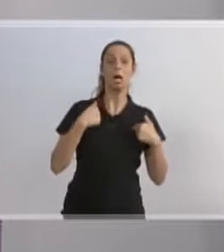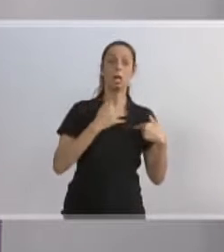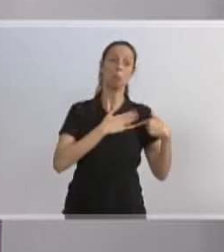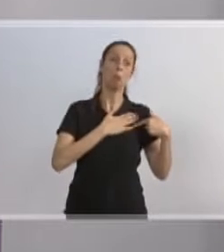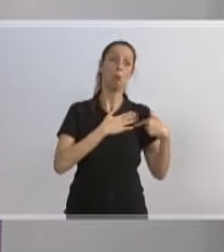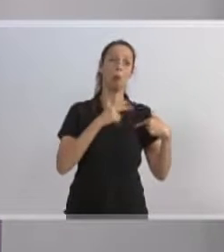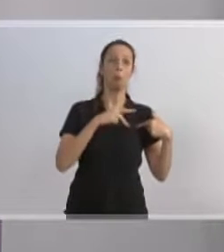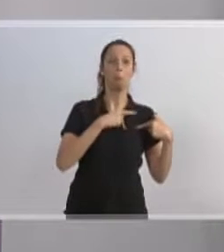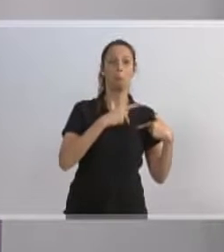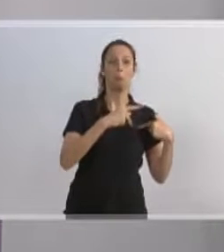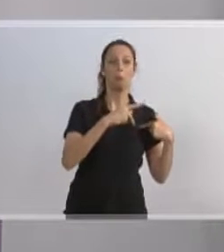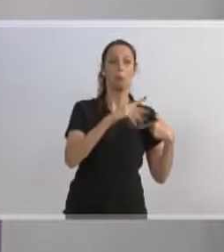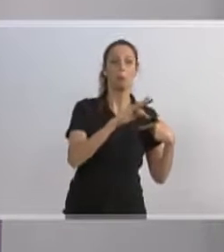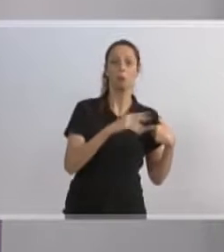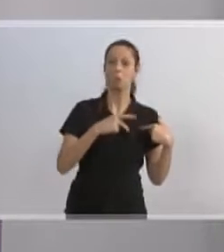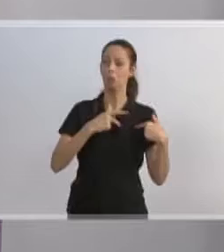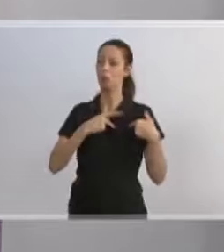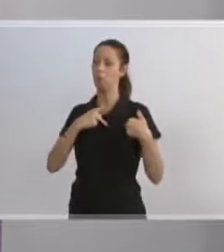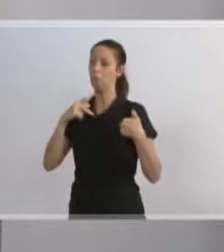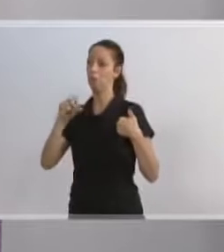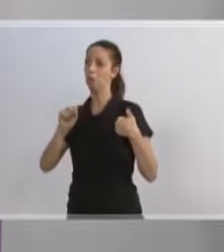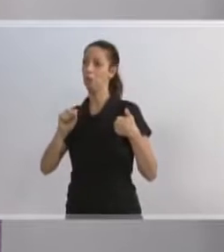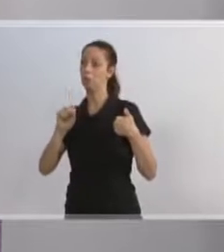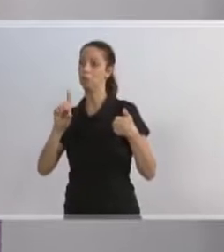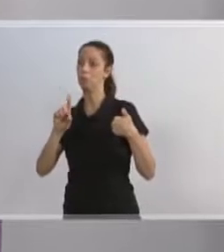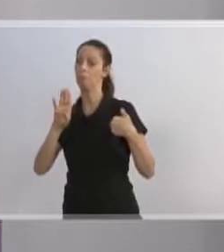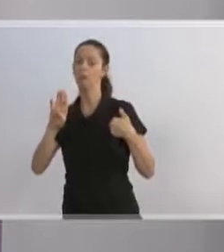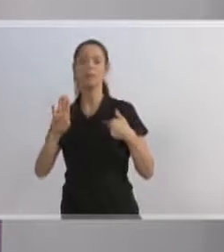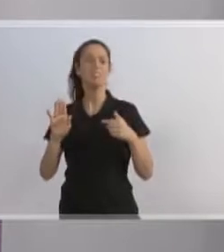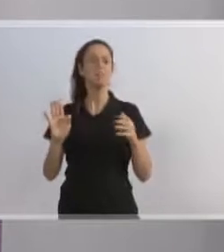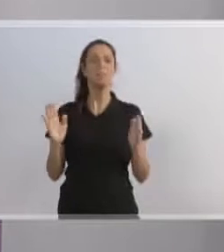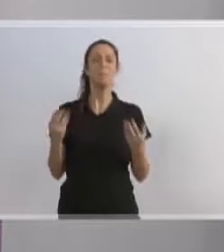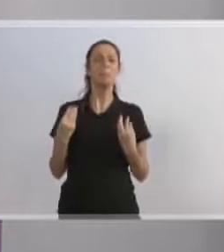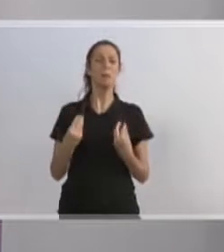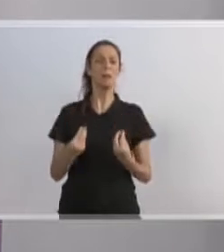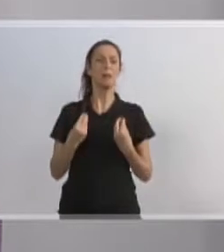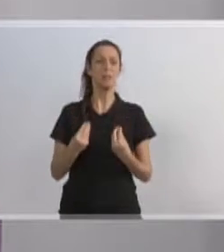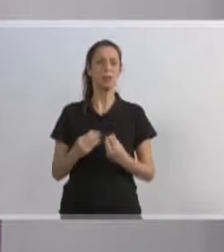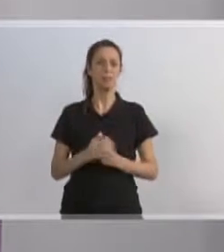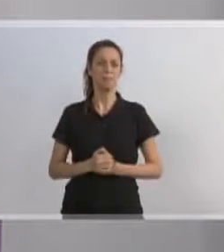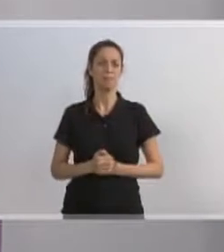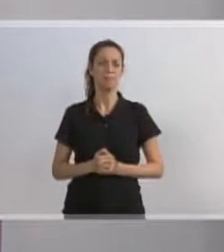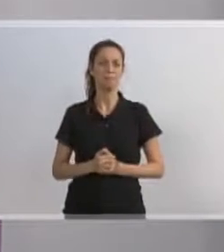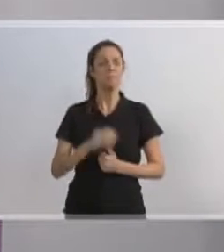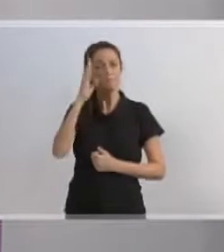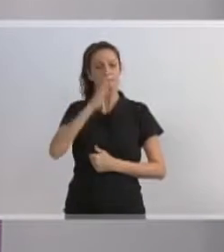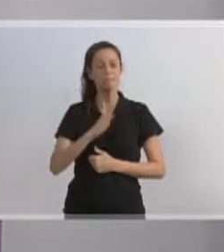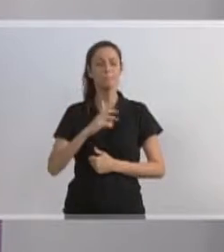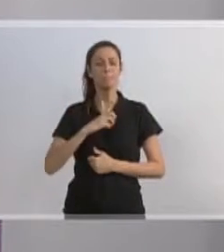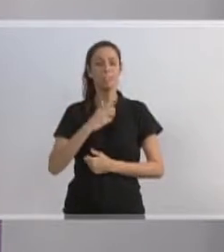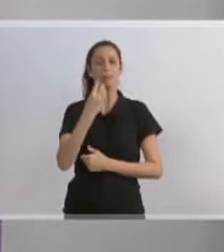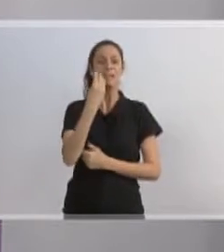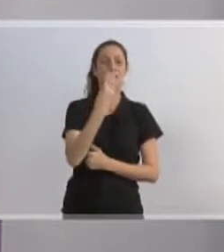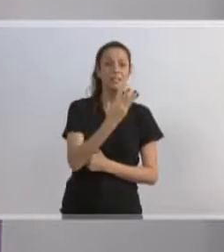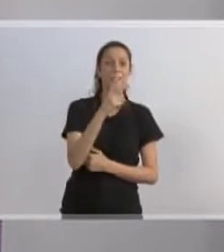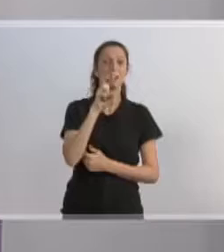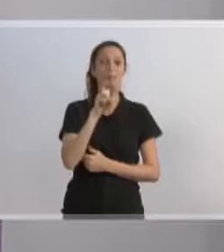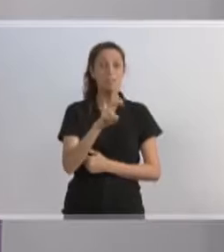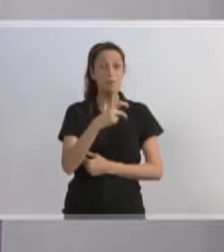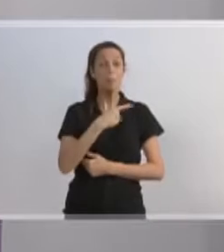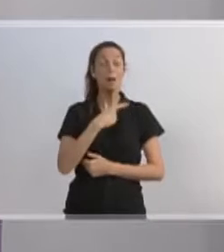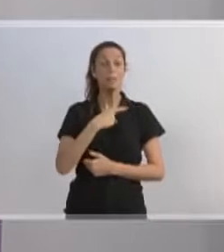do vereador Ricardo Alba, cria o programa Empresa Amiga da Escola na cidade. A finalidade do programa